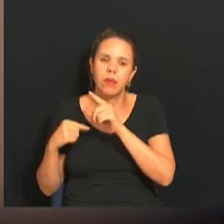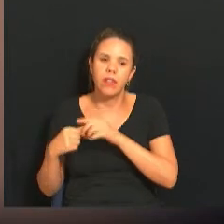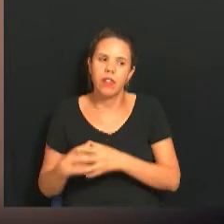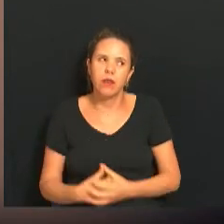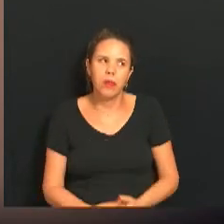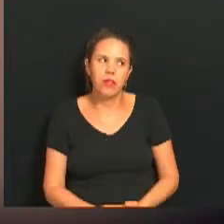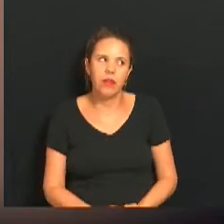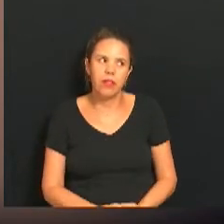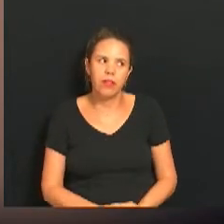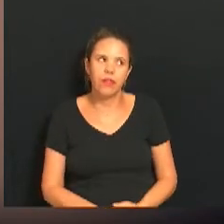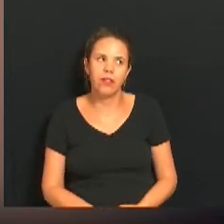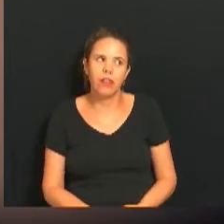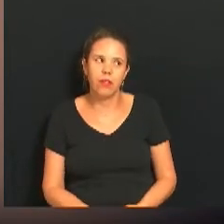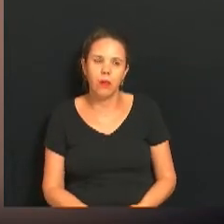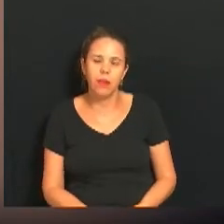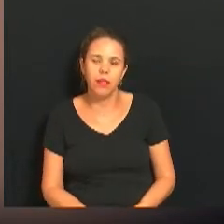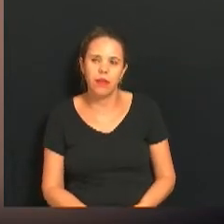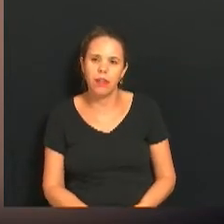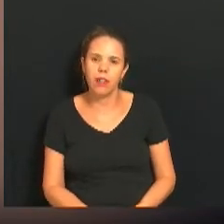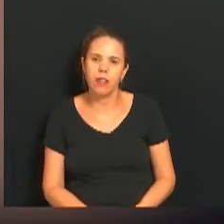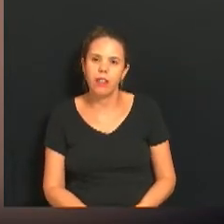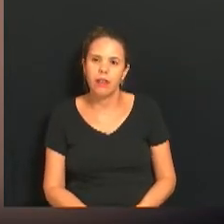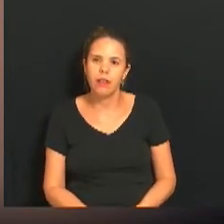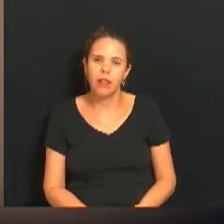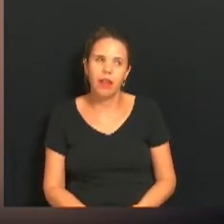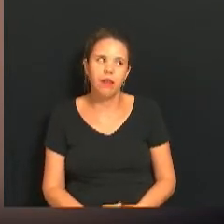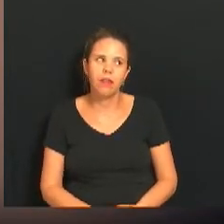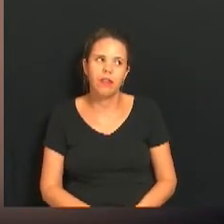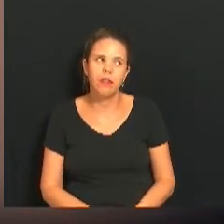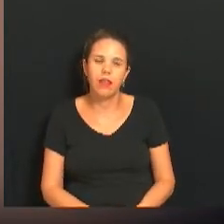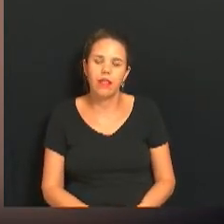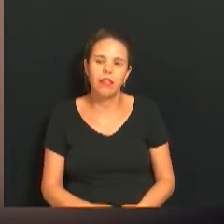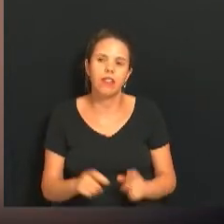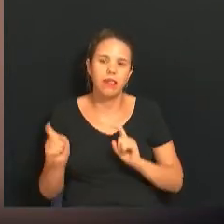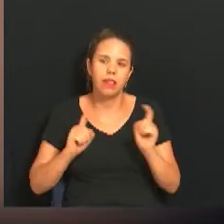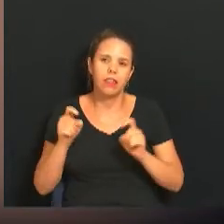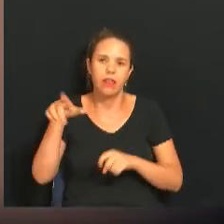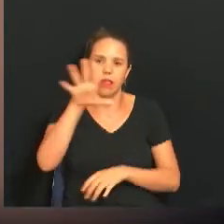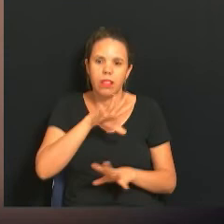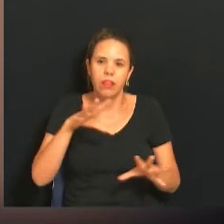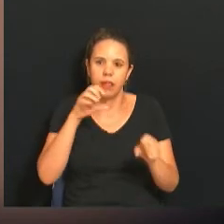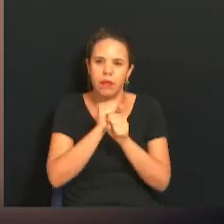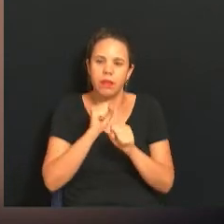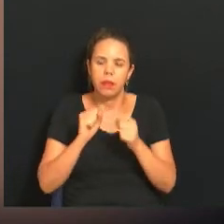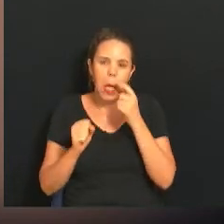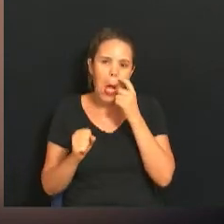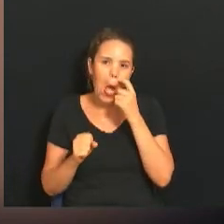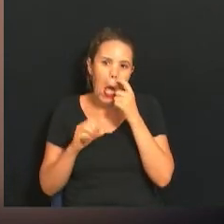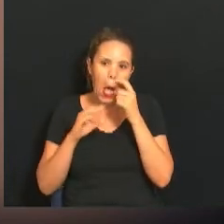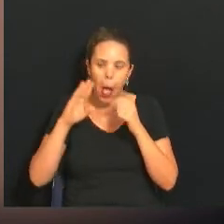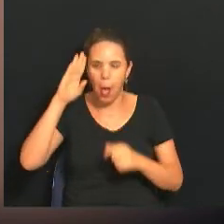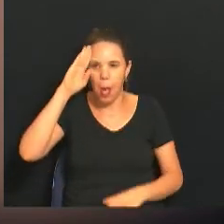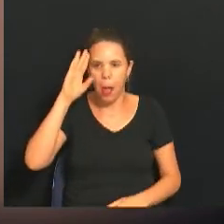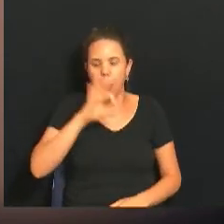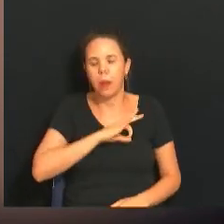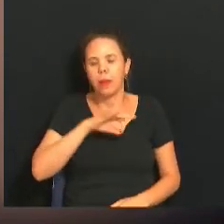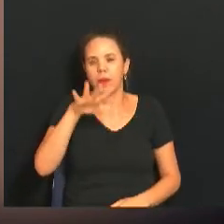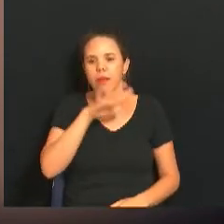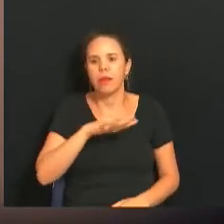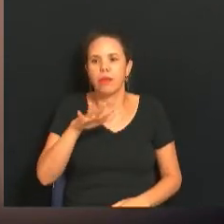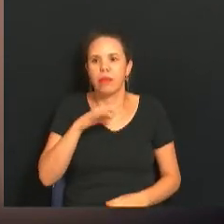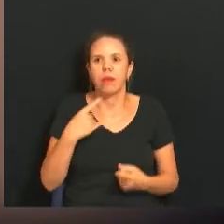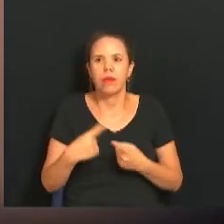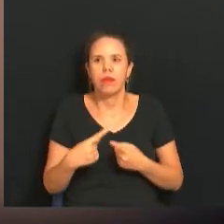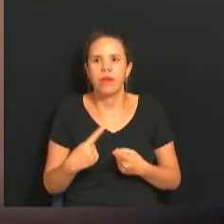de Segurança, para a gente fazer uma reunião geral com todos os comandantes de batalhão, porque